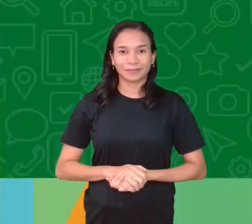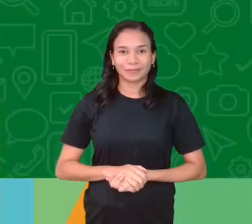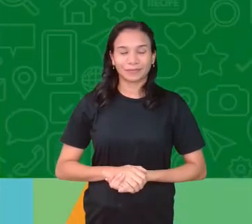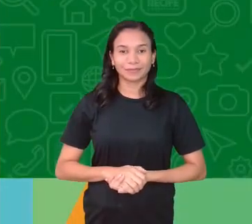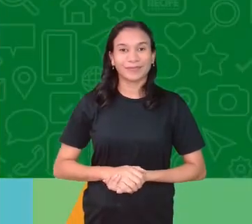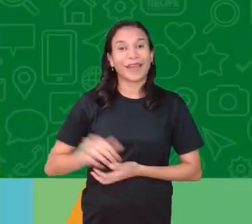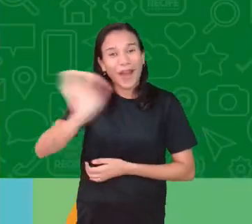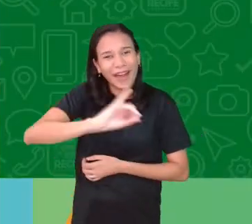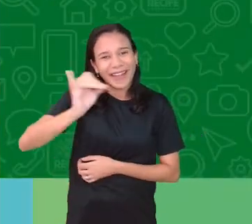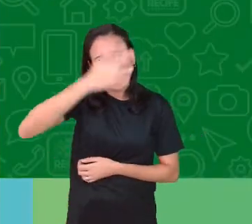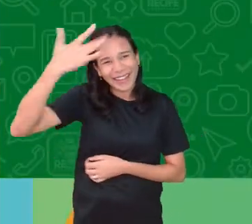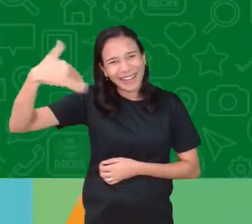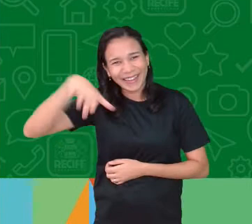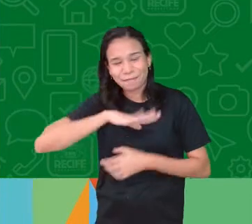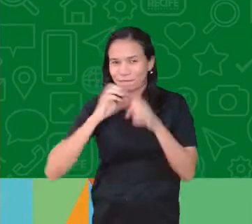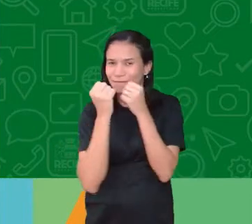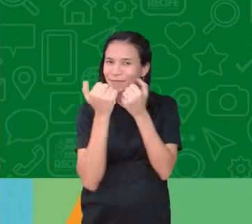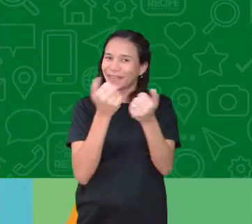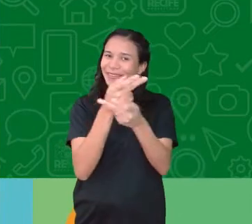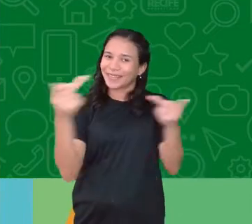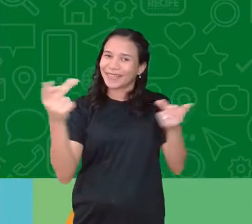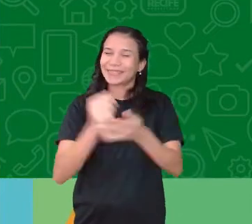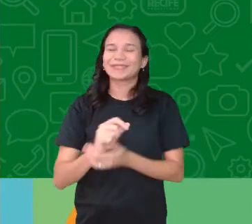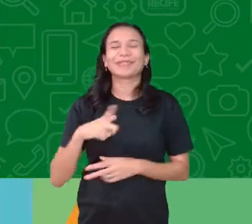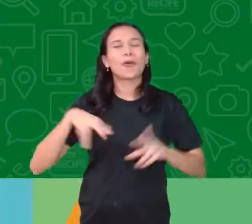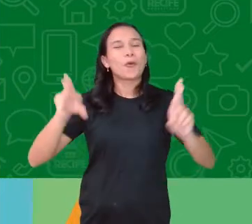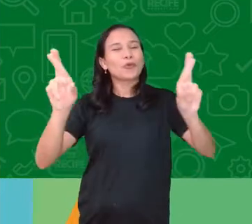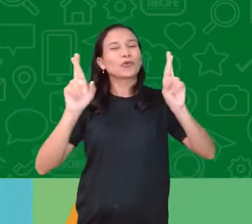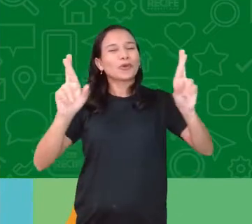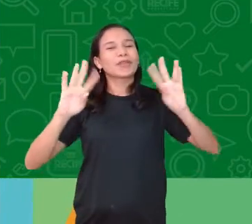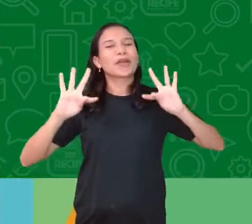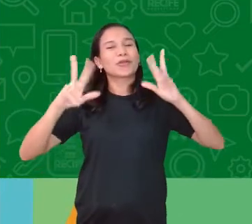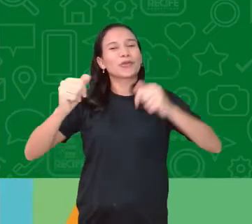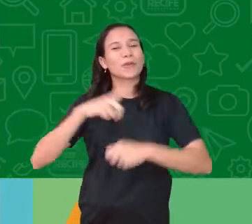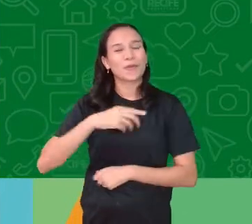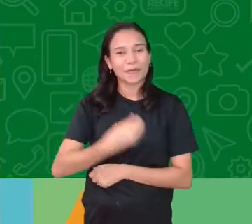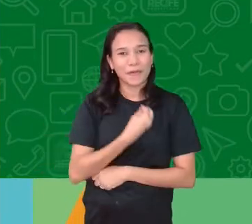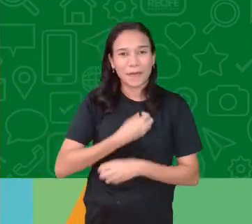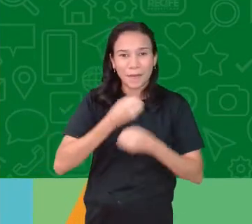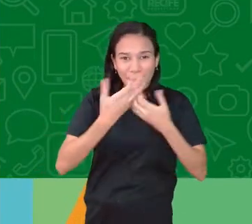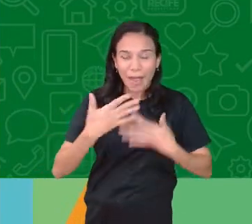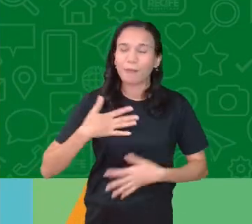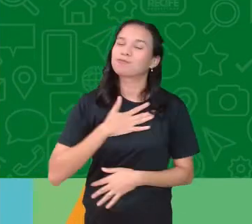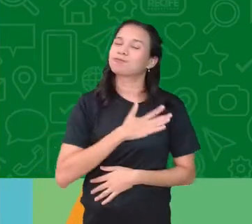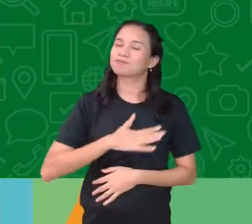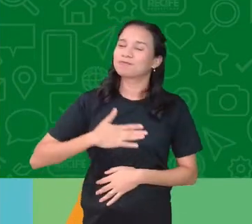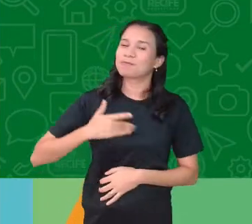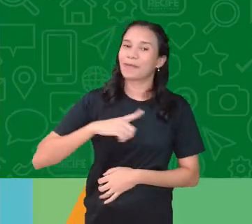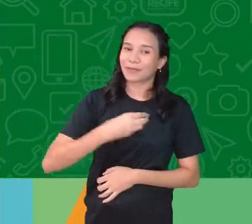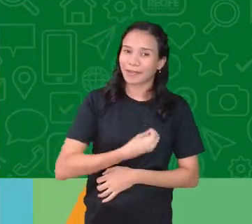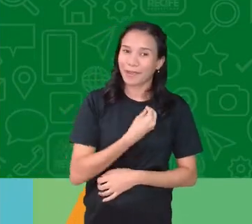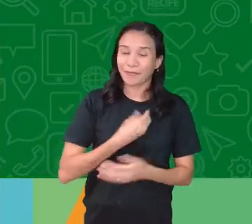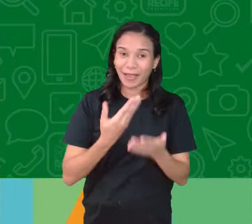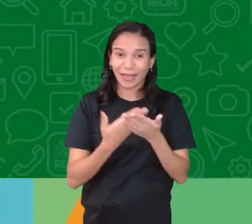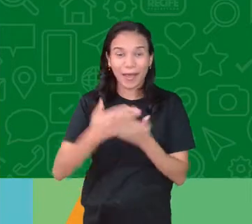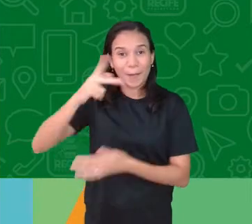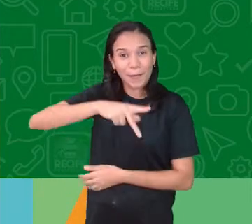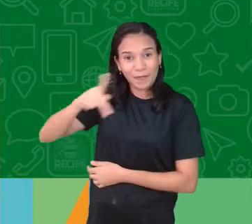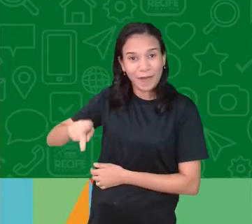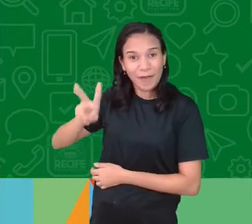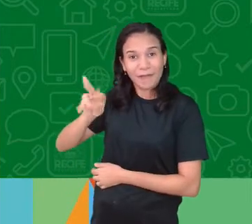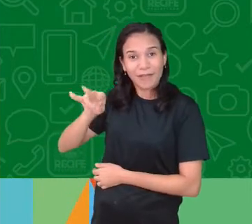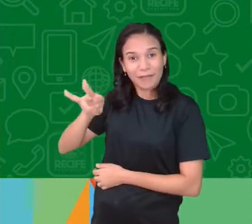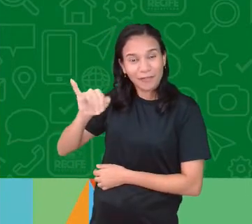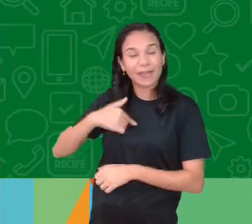E aí, meu povo, tudo bem com vocês? Espero que todos e todas estejam bem. É um prazer estar aqui na aula da professora Vivi, falando